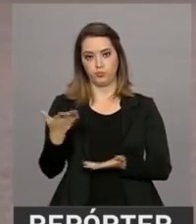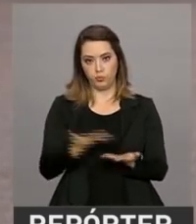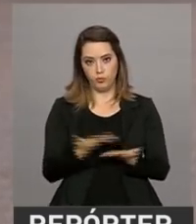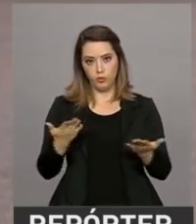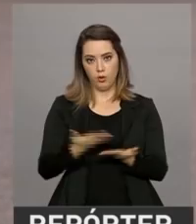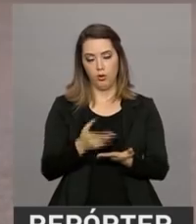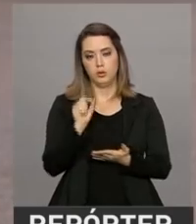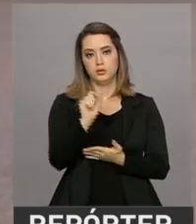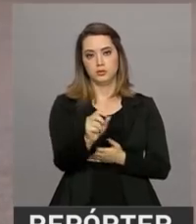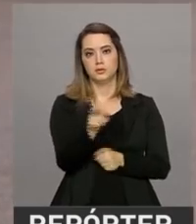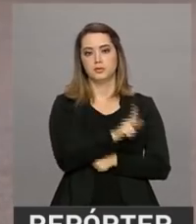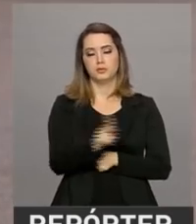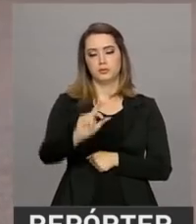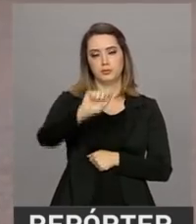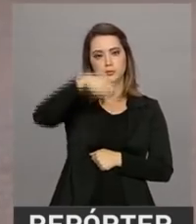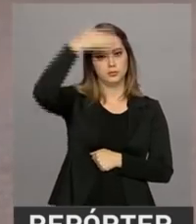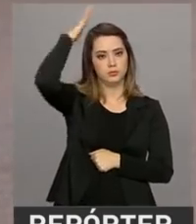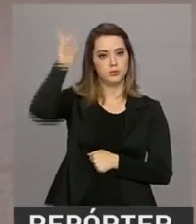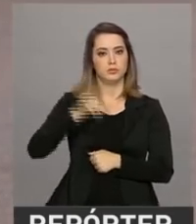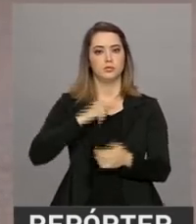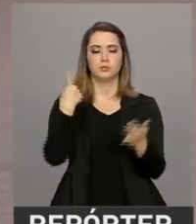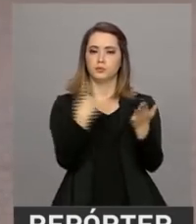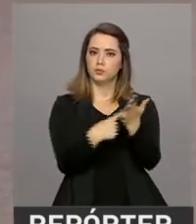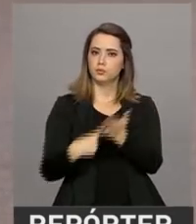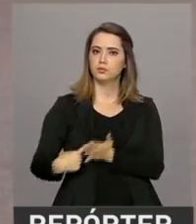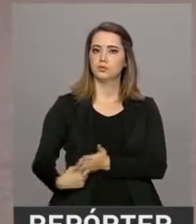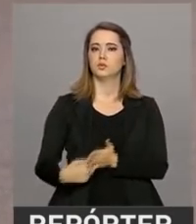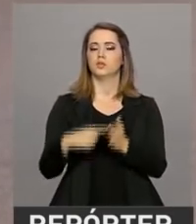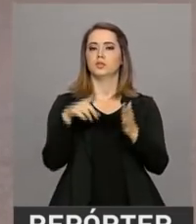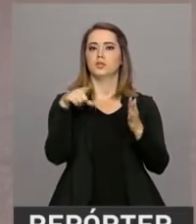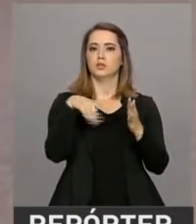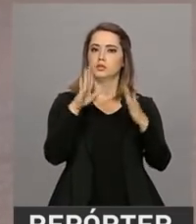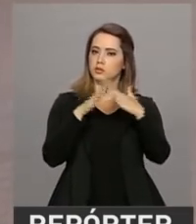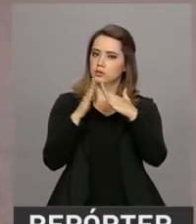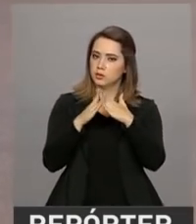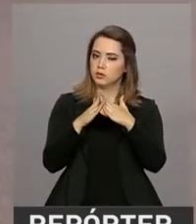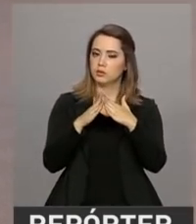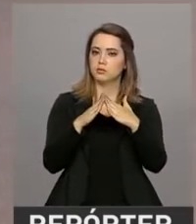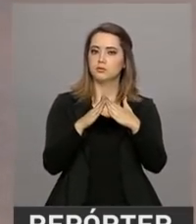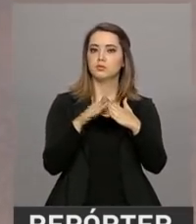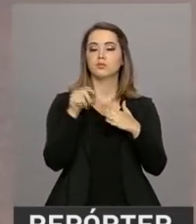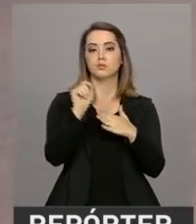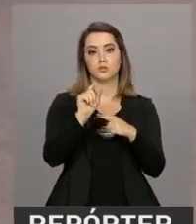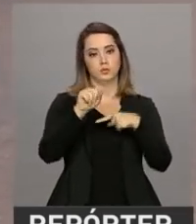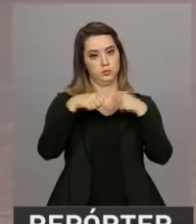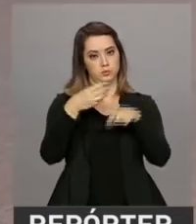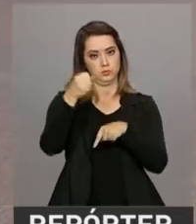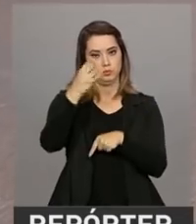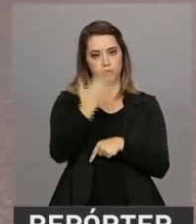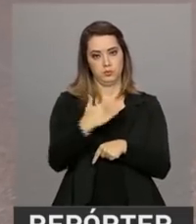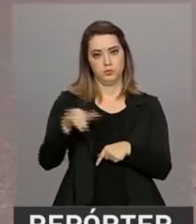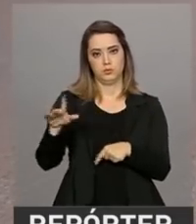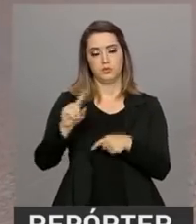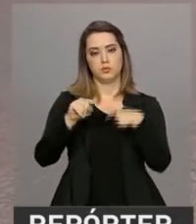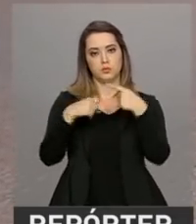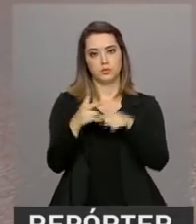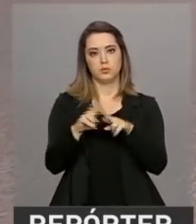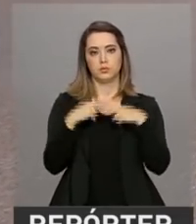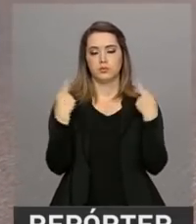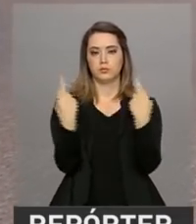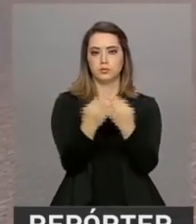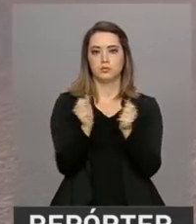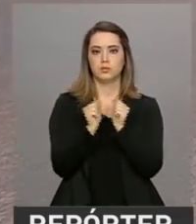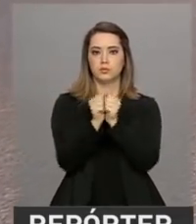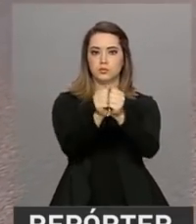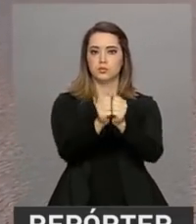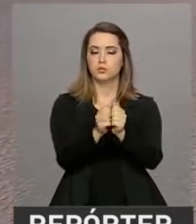hoje, o presidente tem agenda no Palácio do Jaburu pela manhã, às 9h30. Daqui a pouco ele se reúne com líderes da base aliada da Câmara.